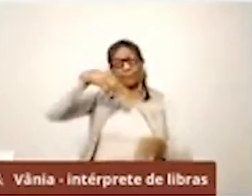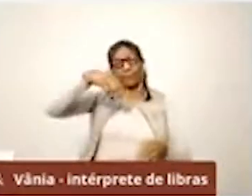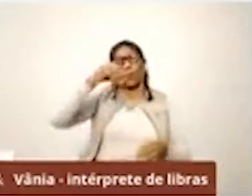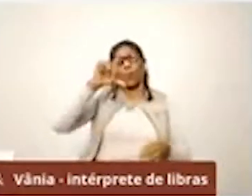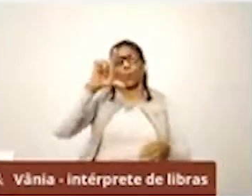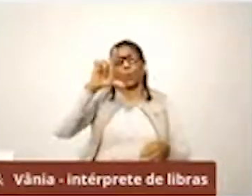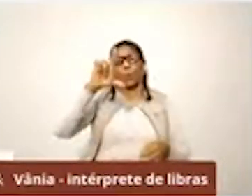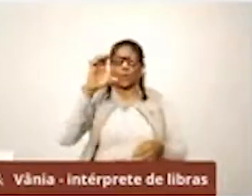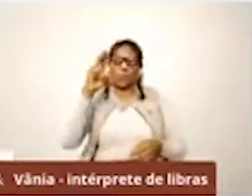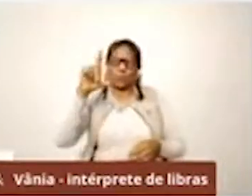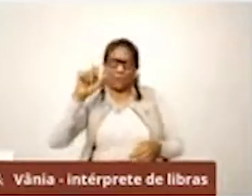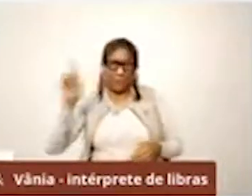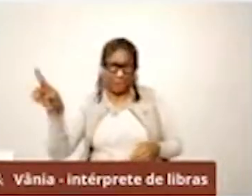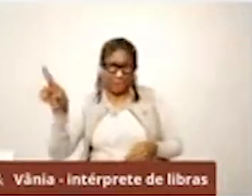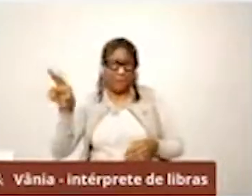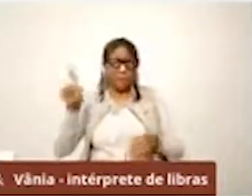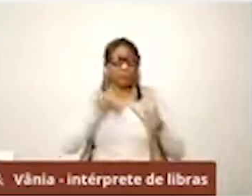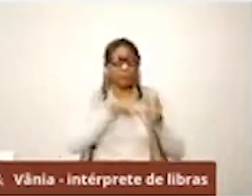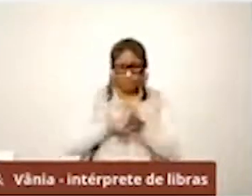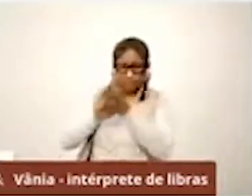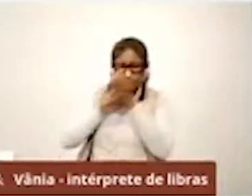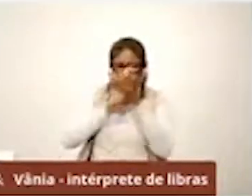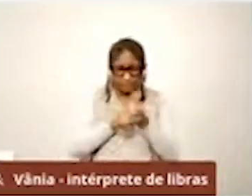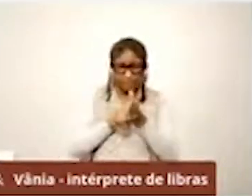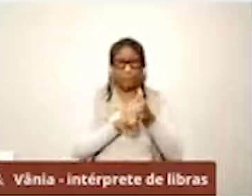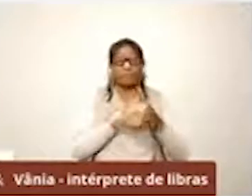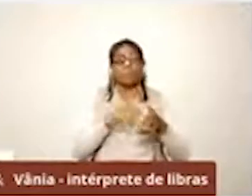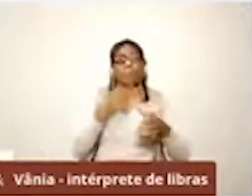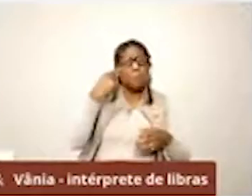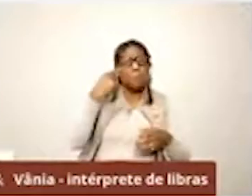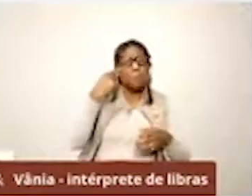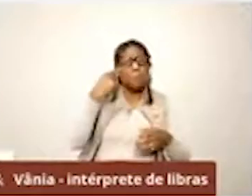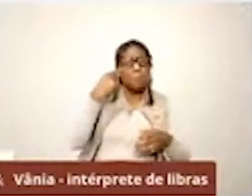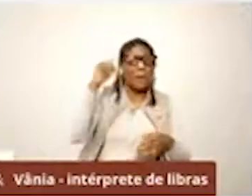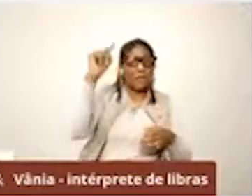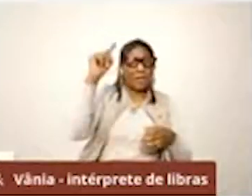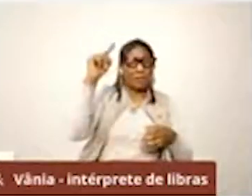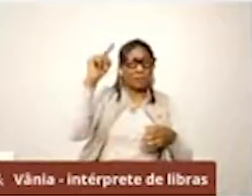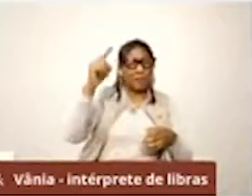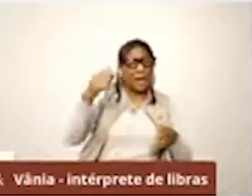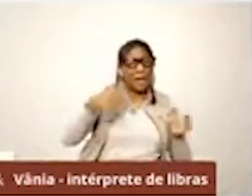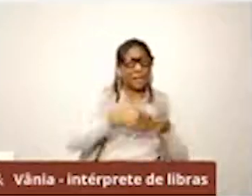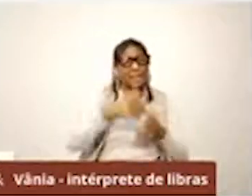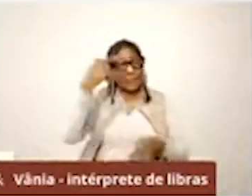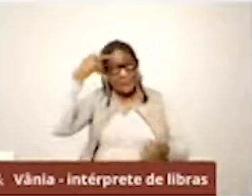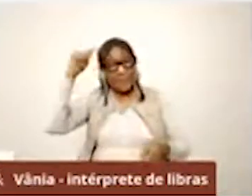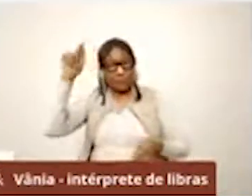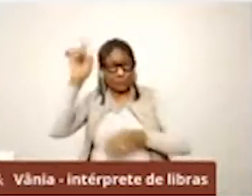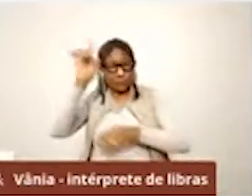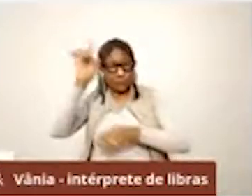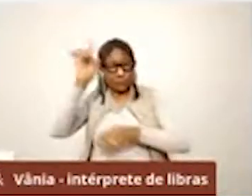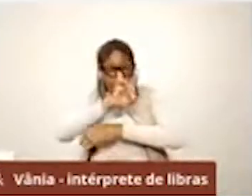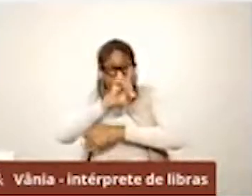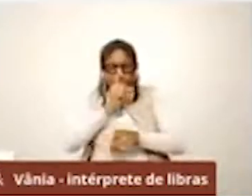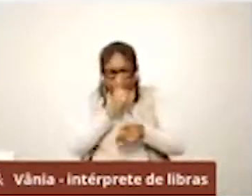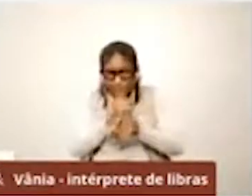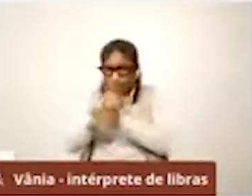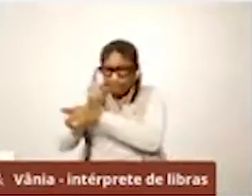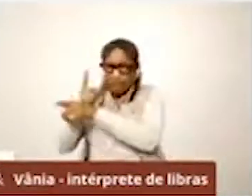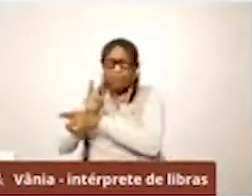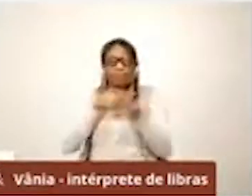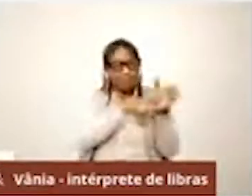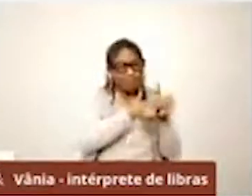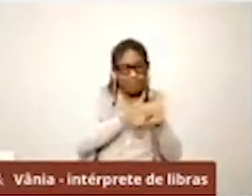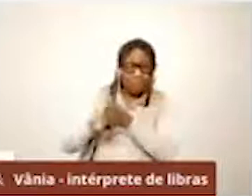entre o terceiro e o sétimo dia do contágio, quando se apresentam os sintomas da pessoa que sofreu o